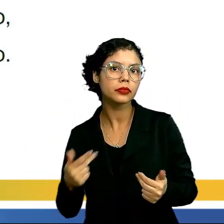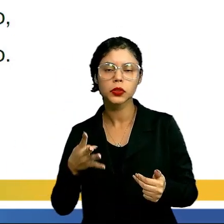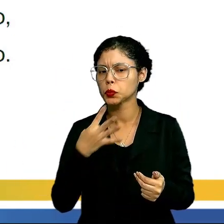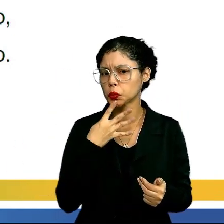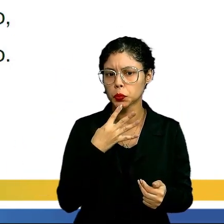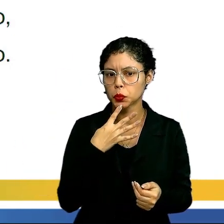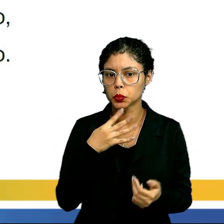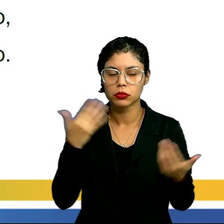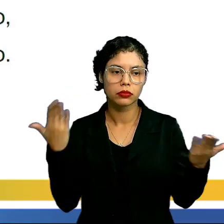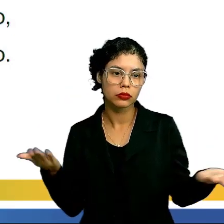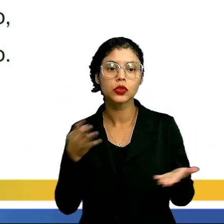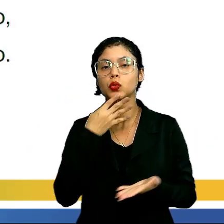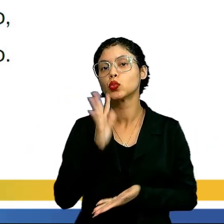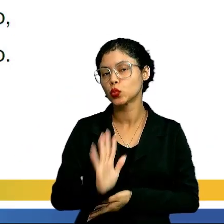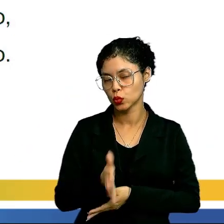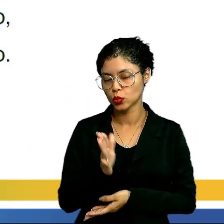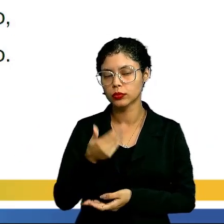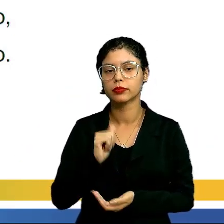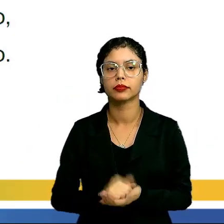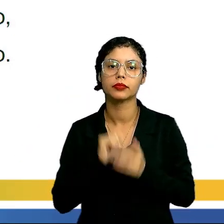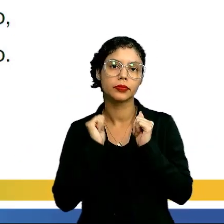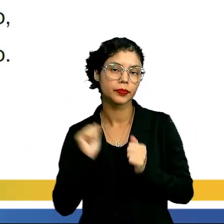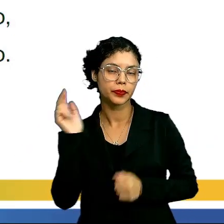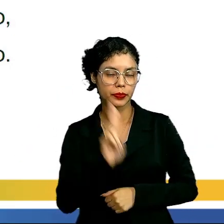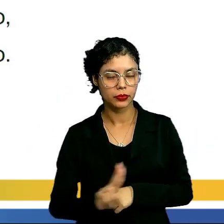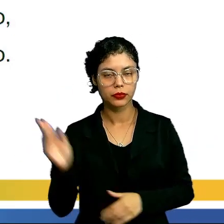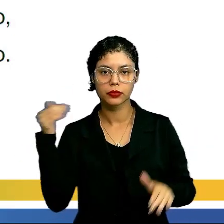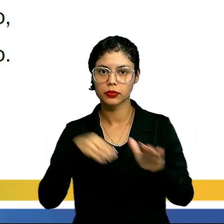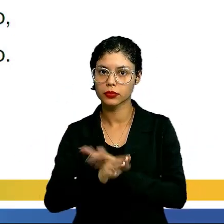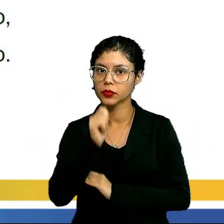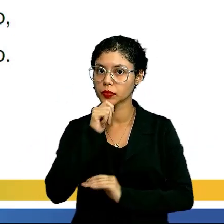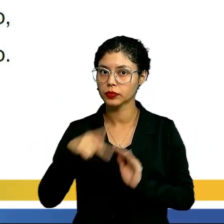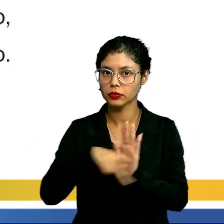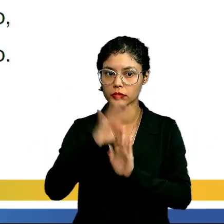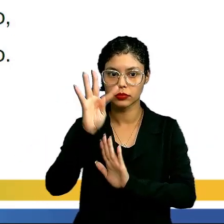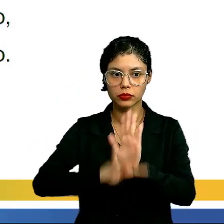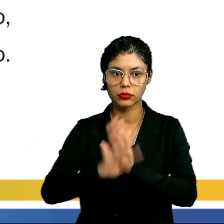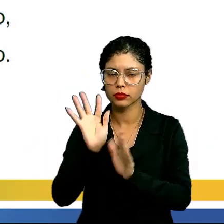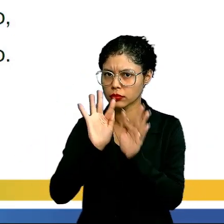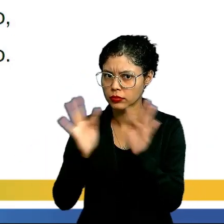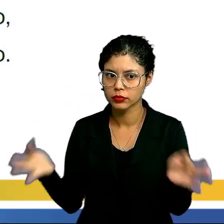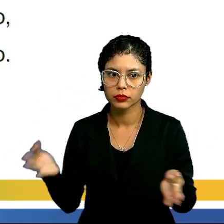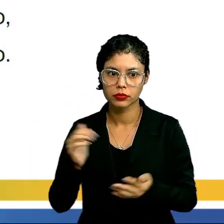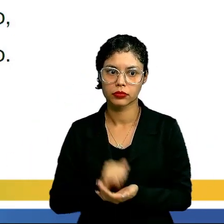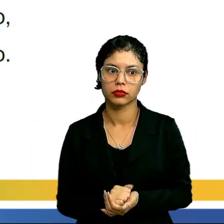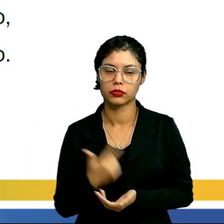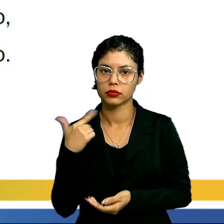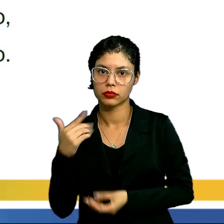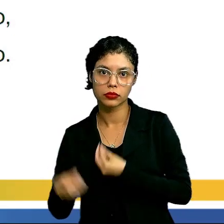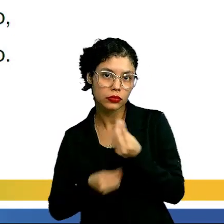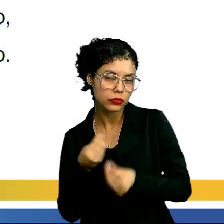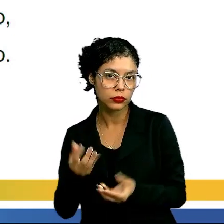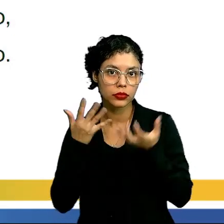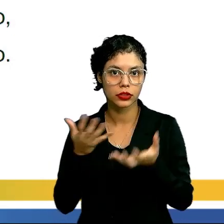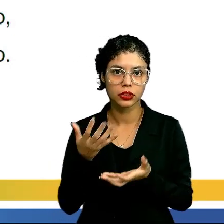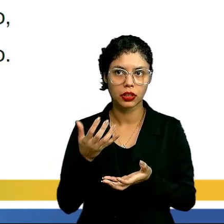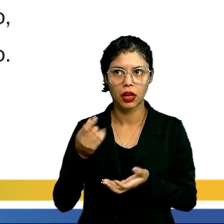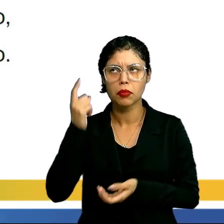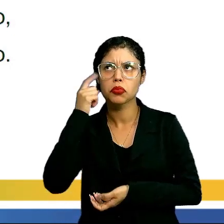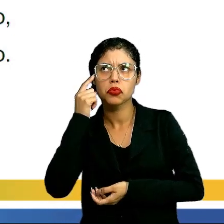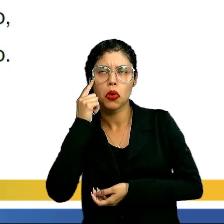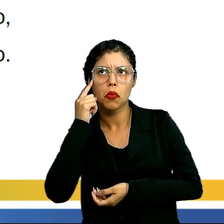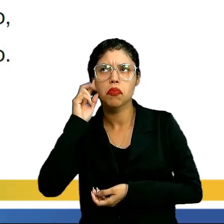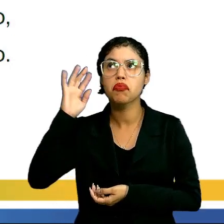não conhece, é uma coisa que ele conhece, mas que ele pode utilizar dentro do texto dele. Gente, é uma coisa simples. Não adianta você querer reinventar a